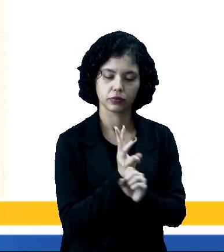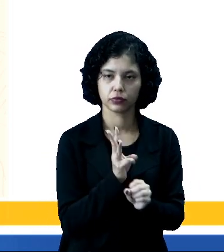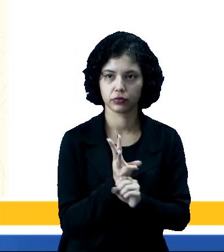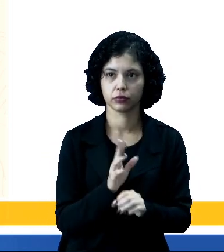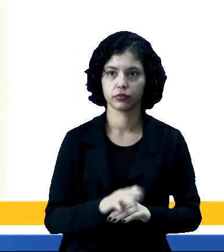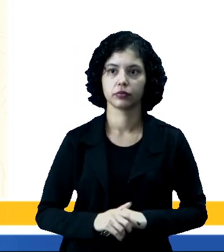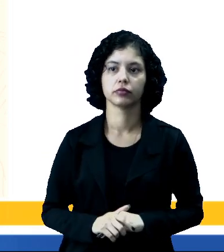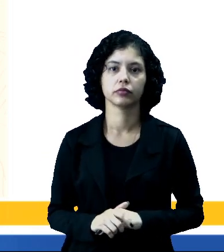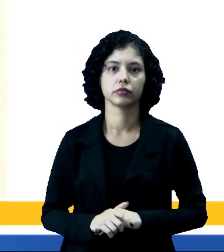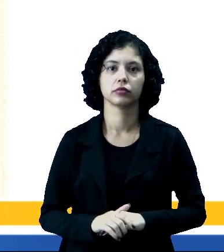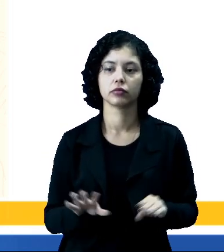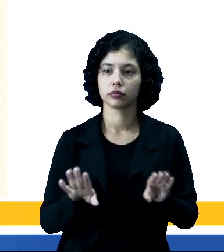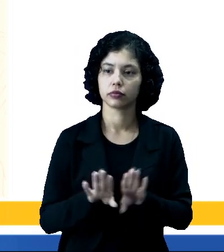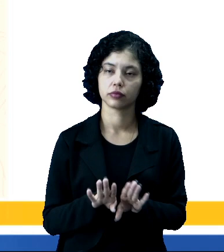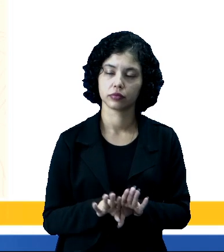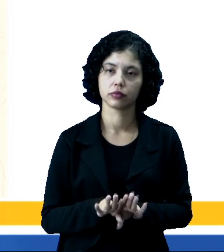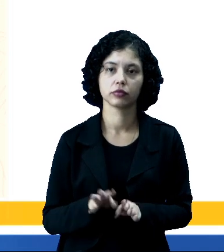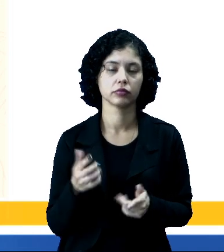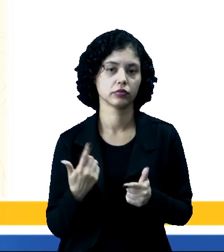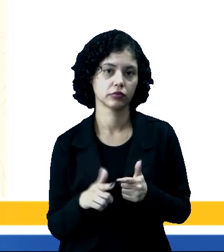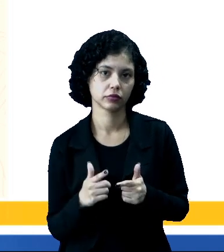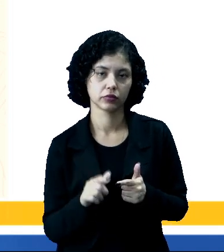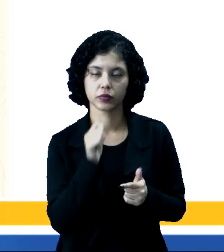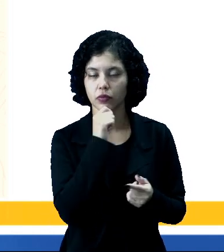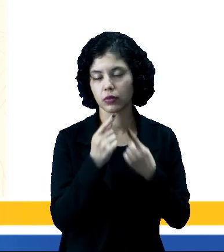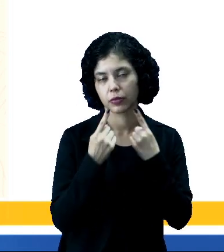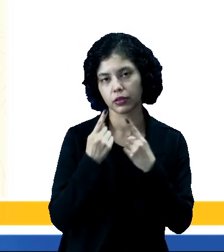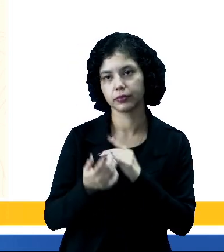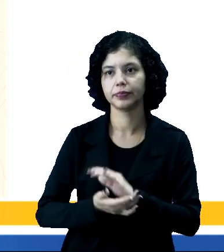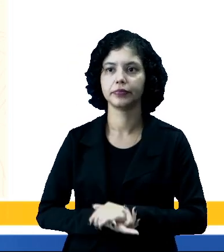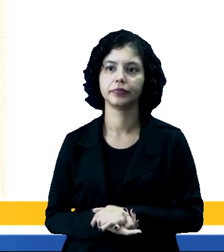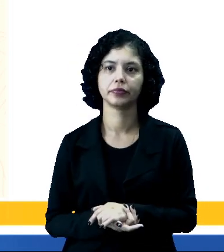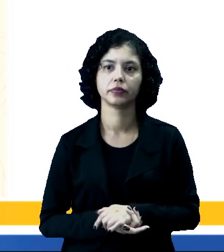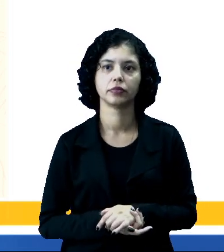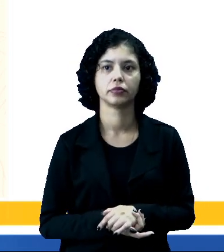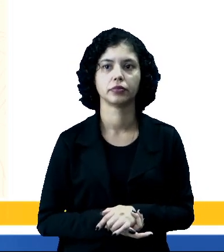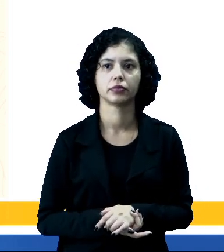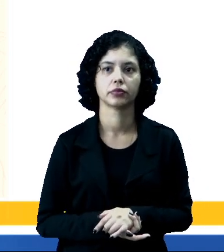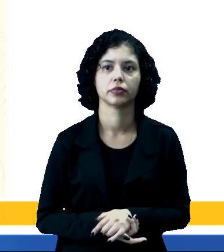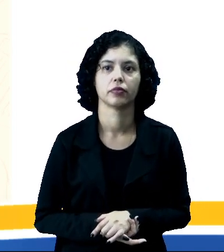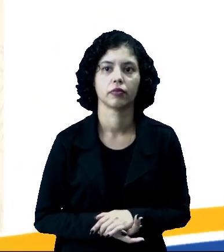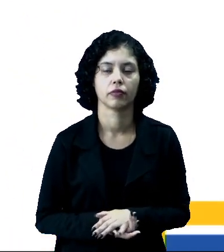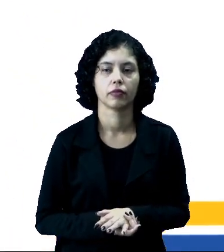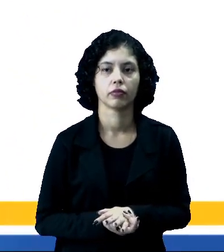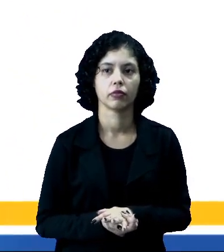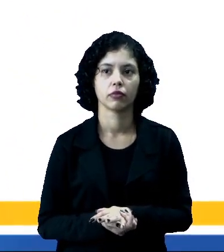WhatsApp, né? Onde também é uma situação comunicativa.